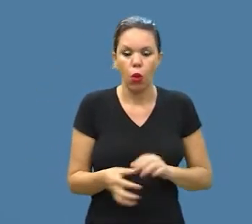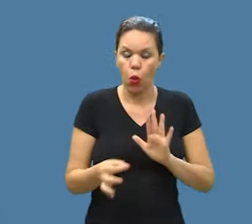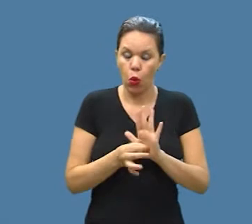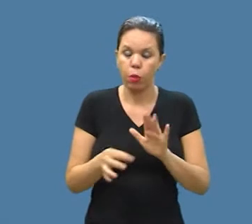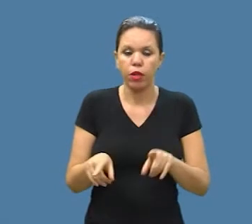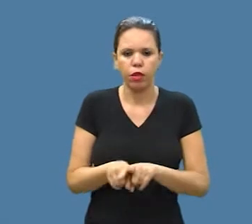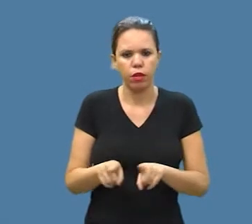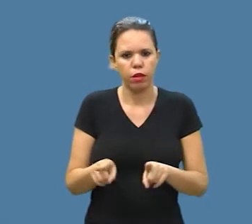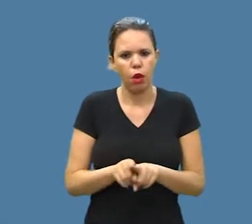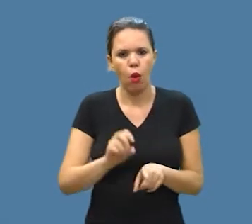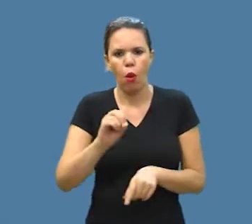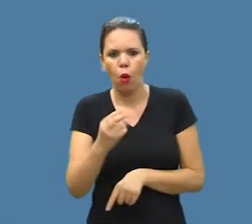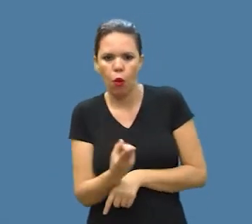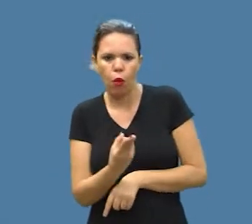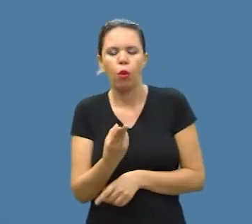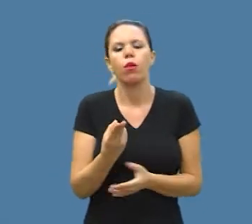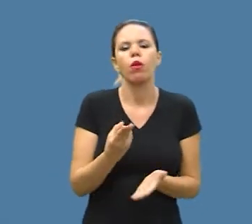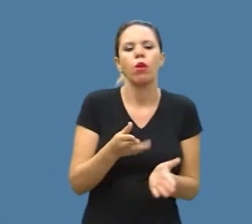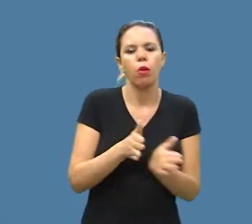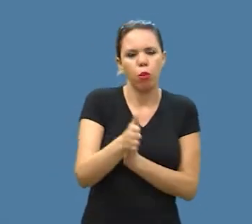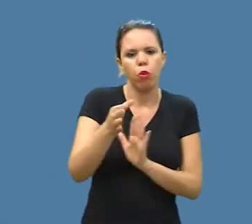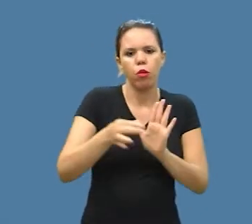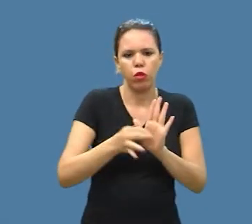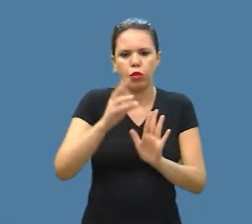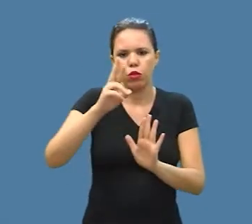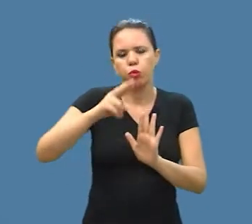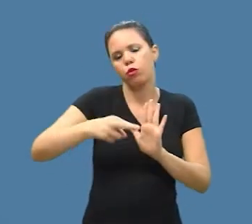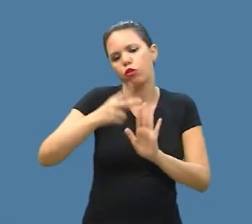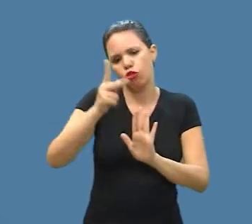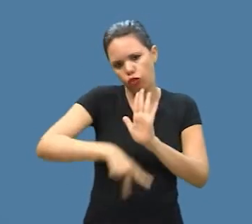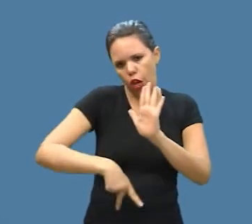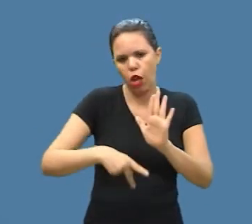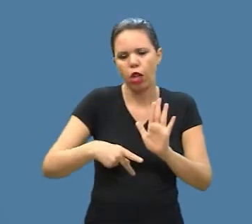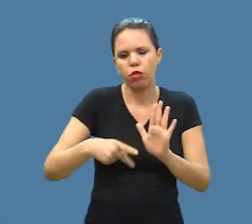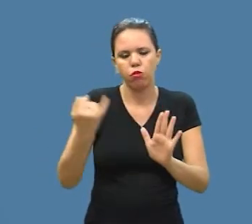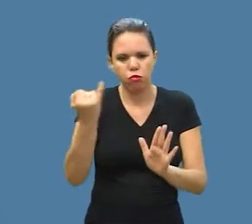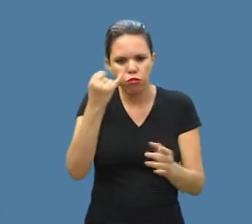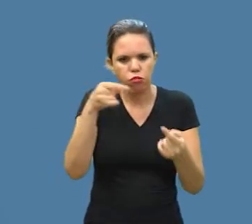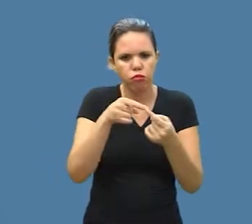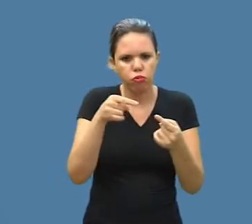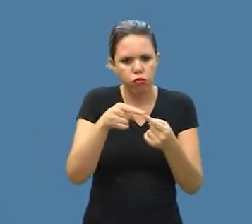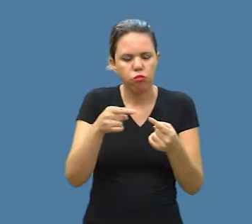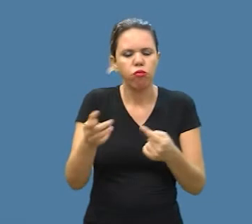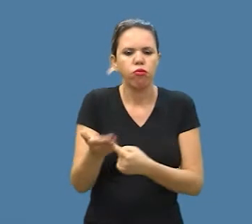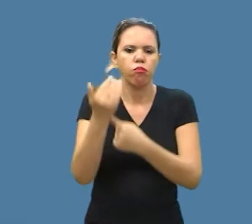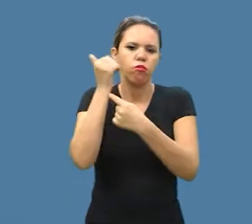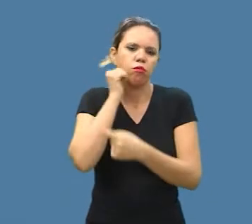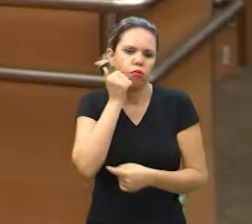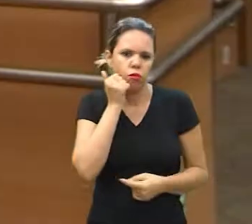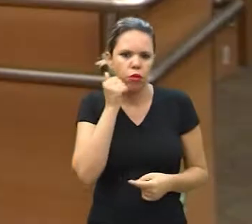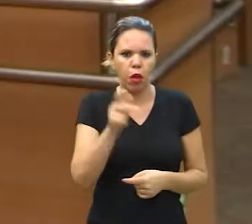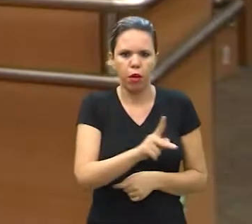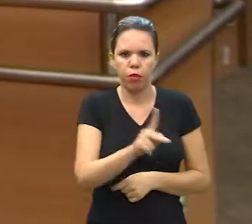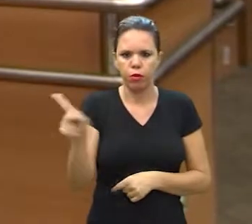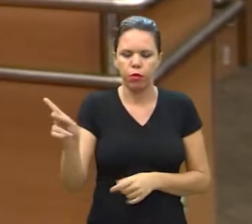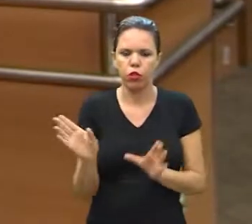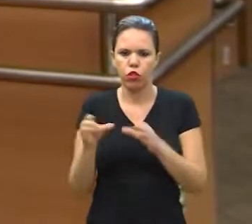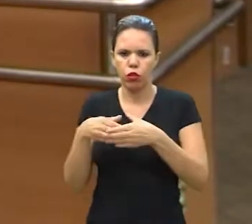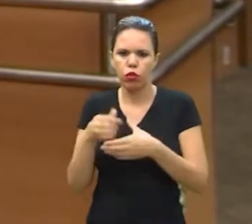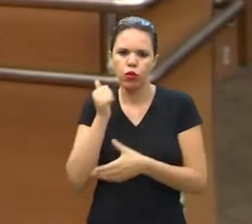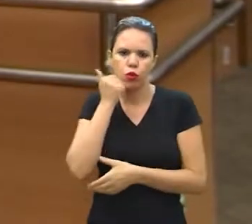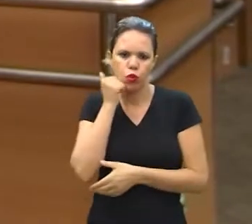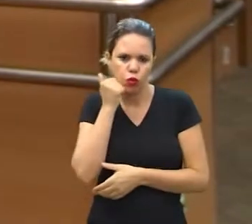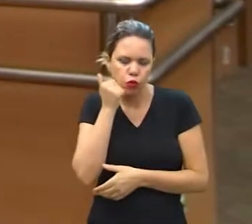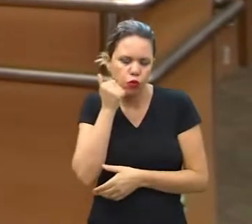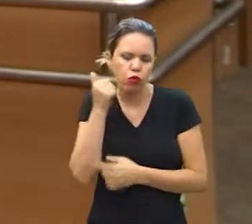E opinar ou emitir parecer em projetos pertinentes à questão da ciência e tecnologia. O presidente da